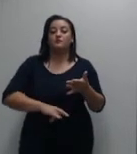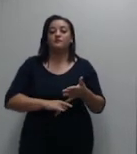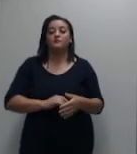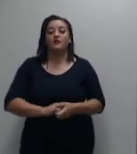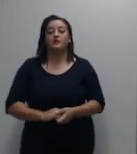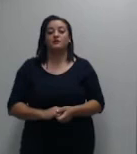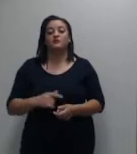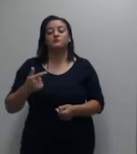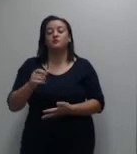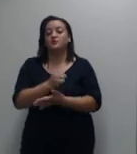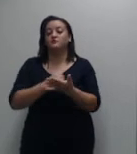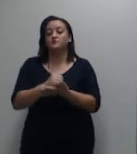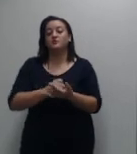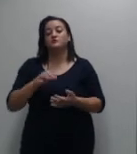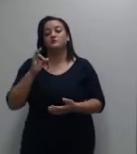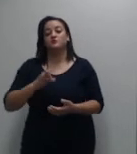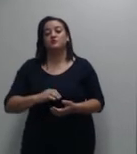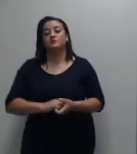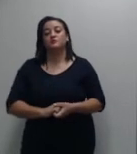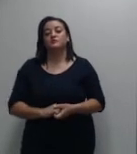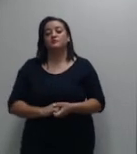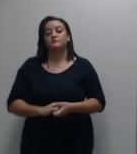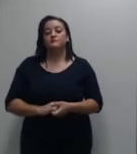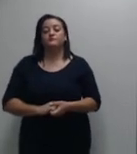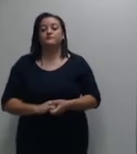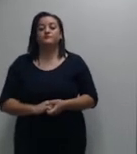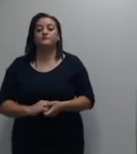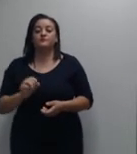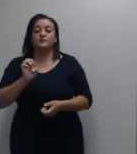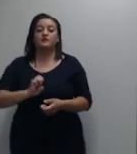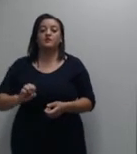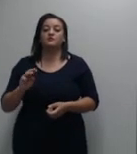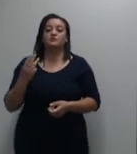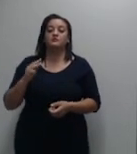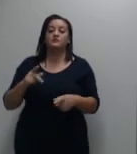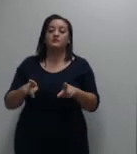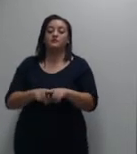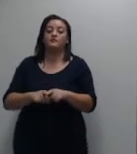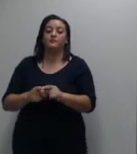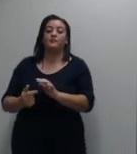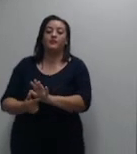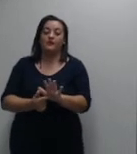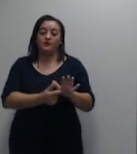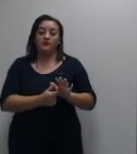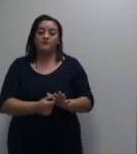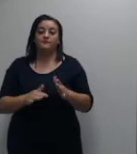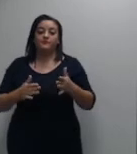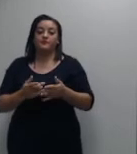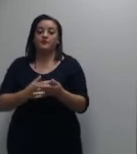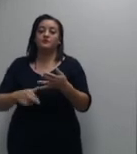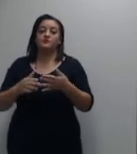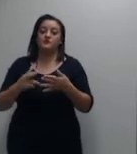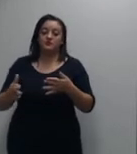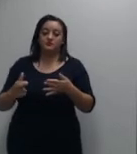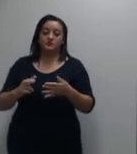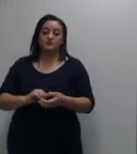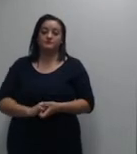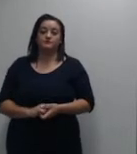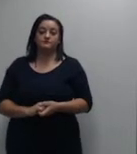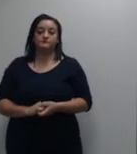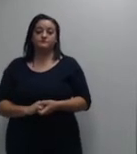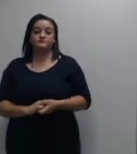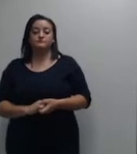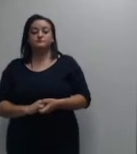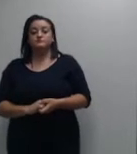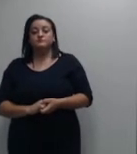fundamentação e o estado do Maranhão apresentou então agravo interno e